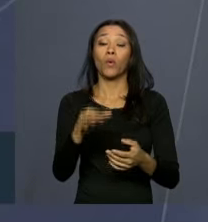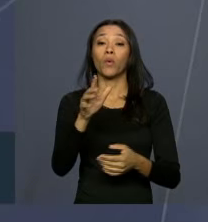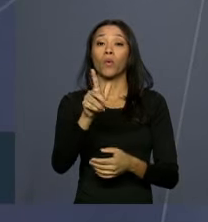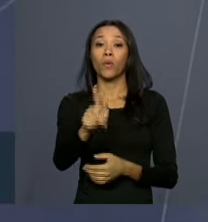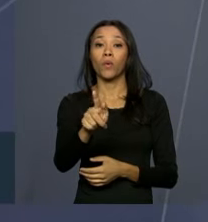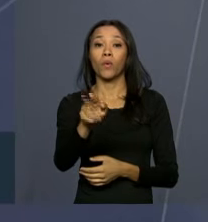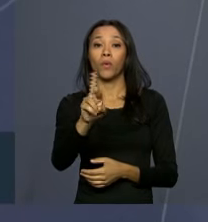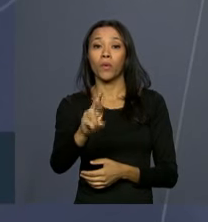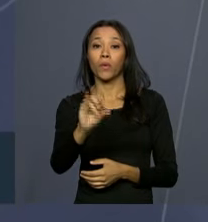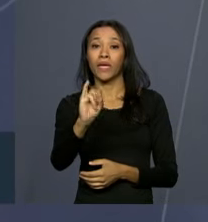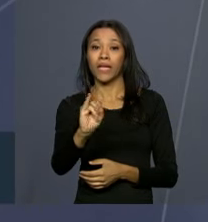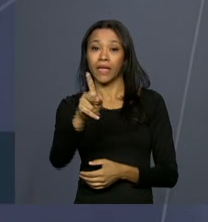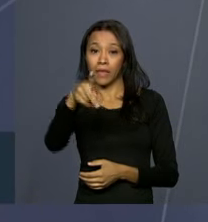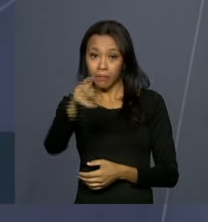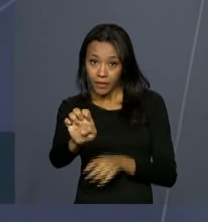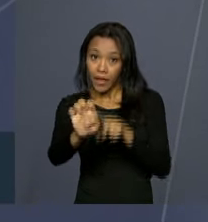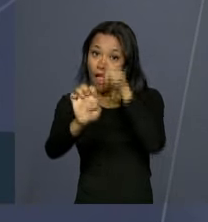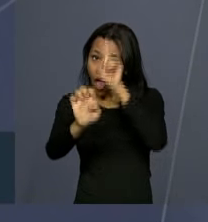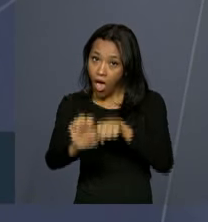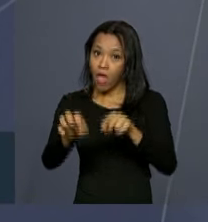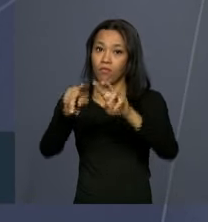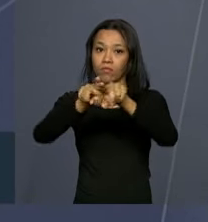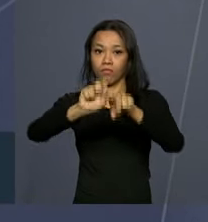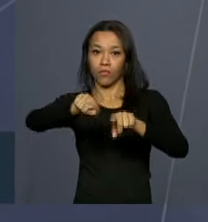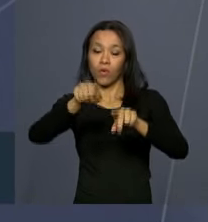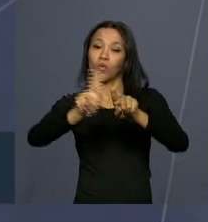para nós, prioritários, expressivos.